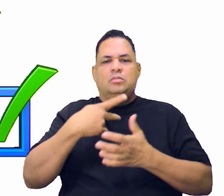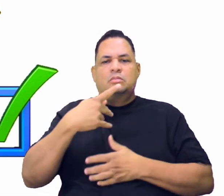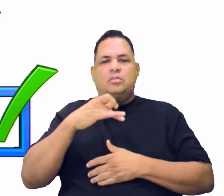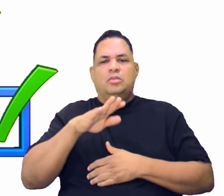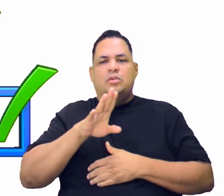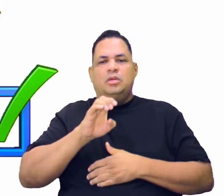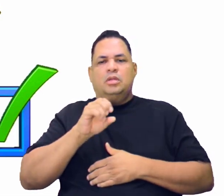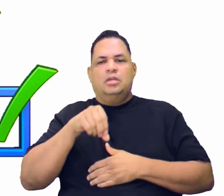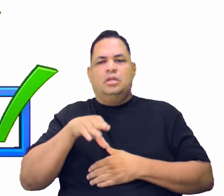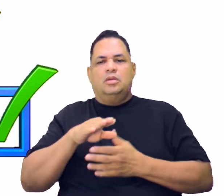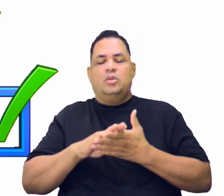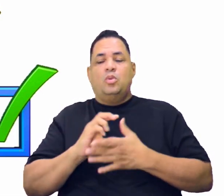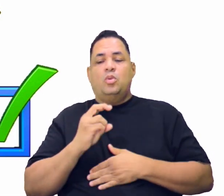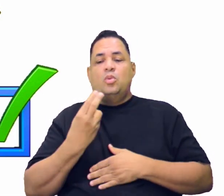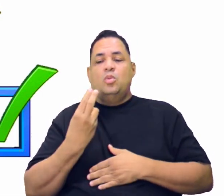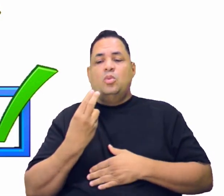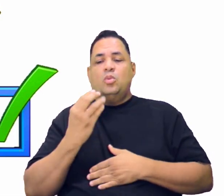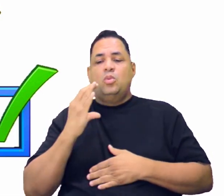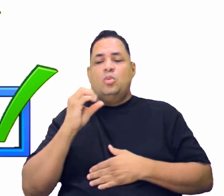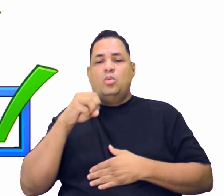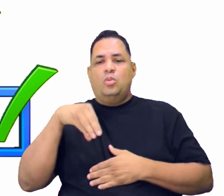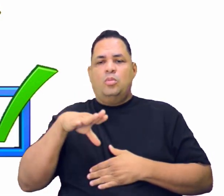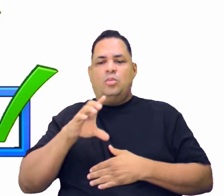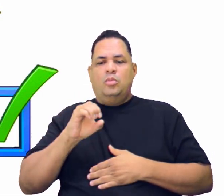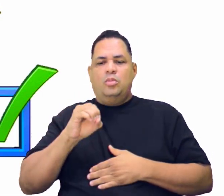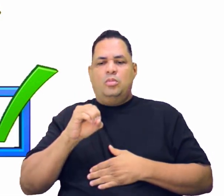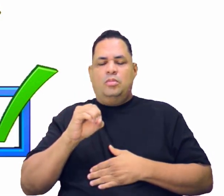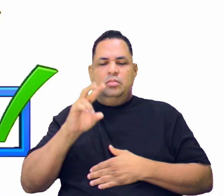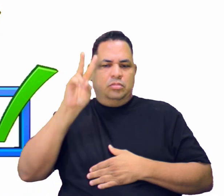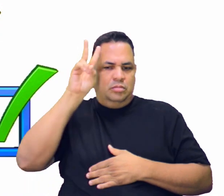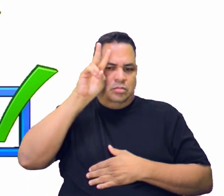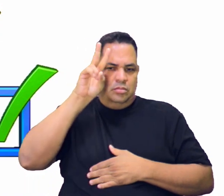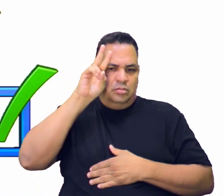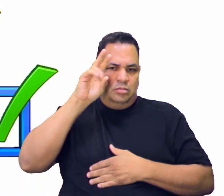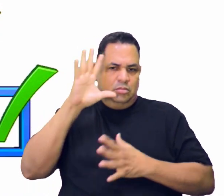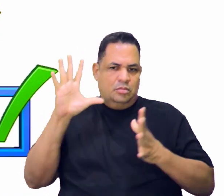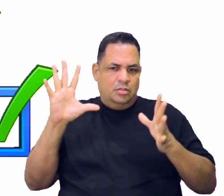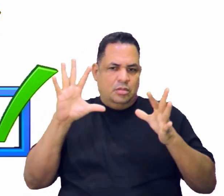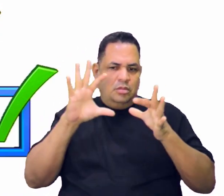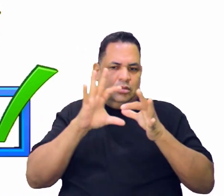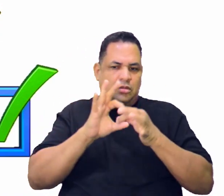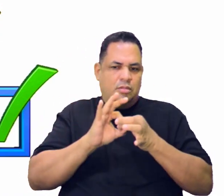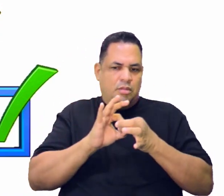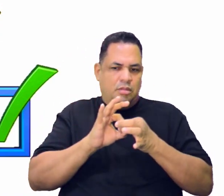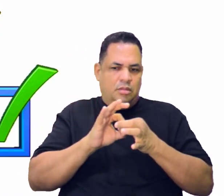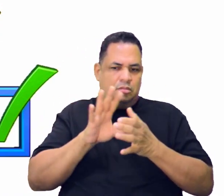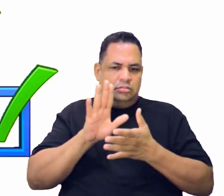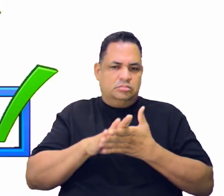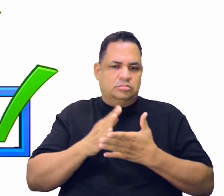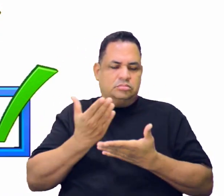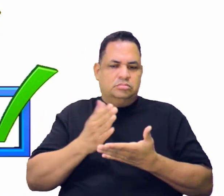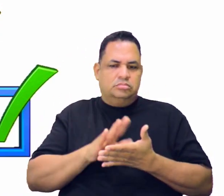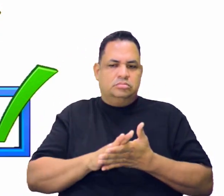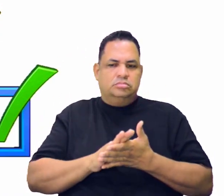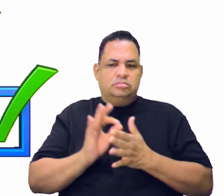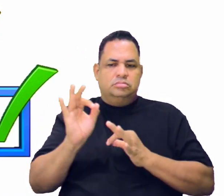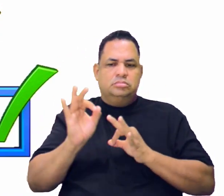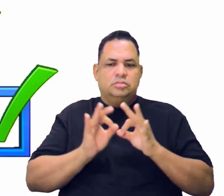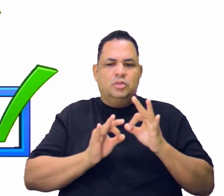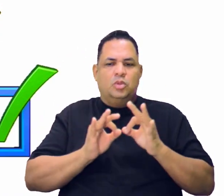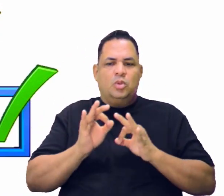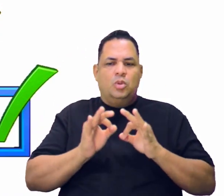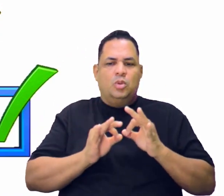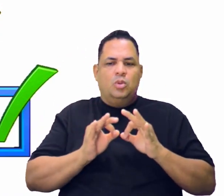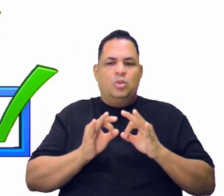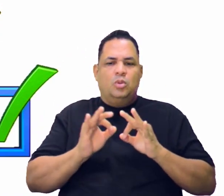como. Ó, você vai lembrar das conjunções lá, das conjunções